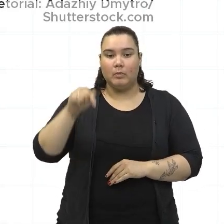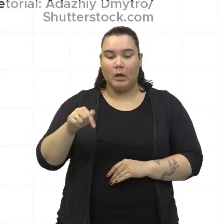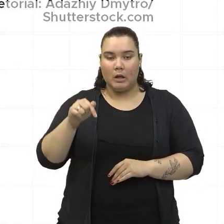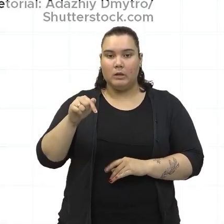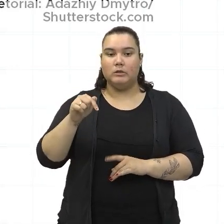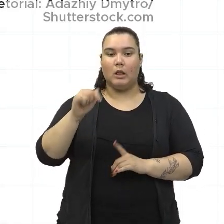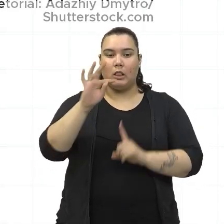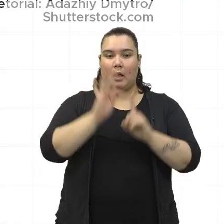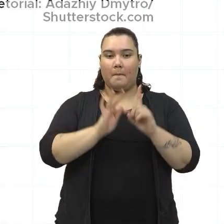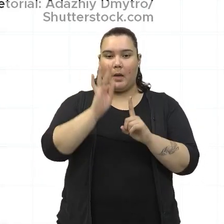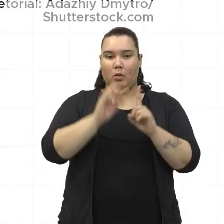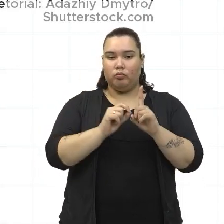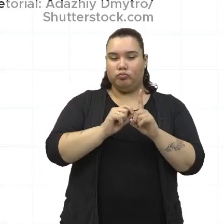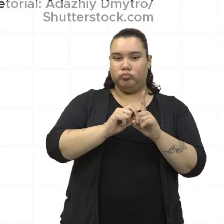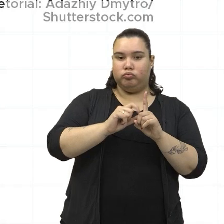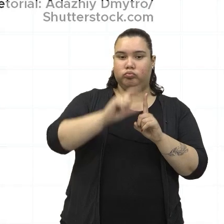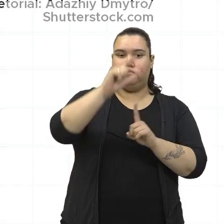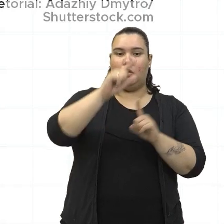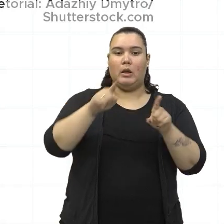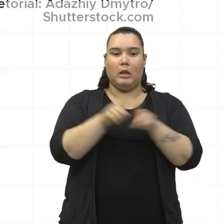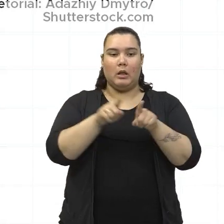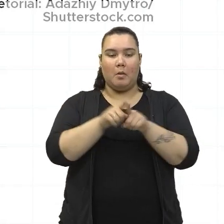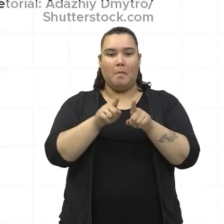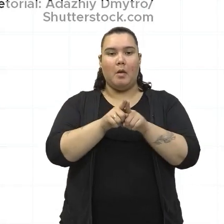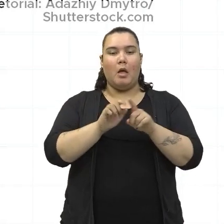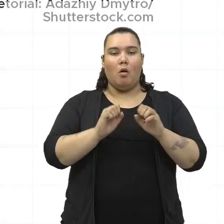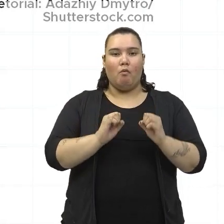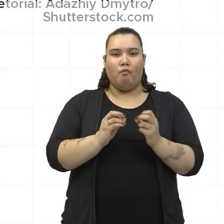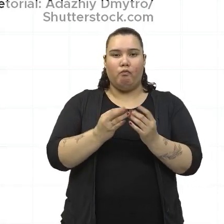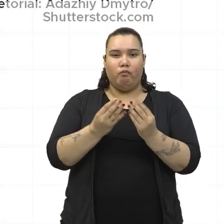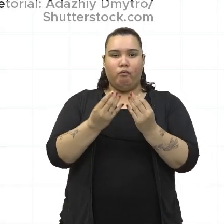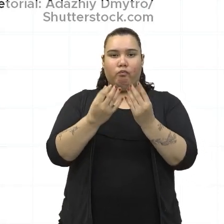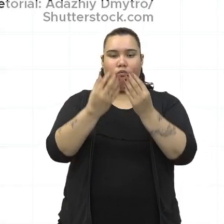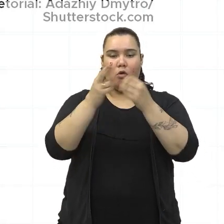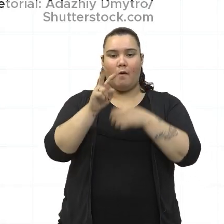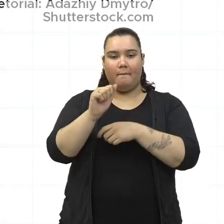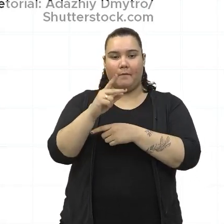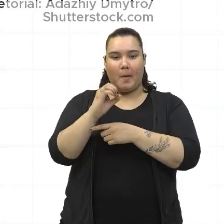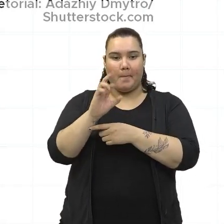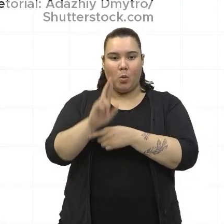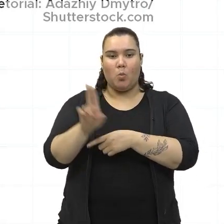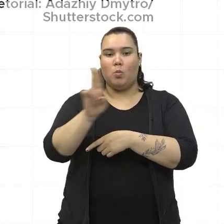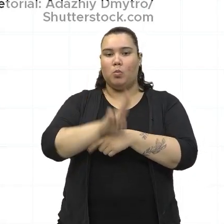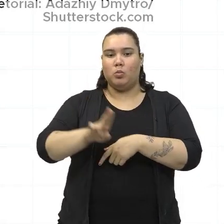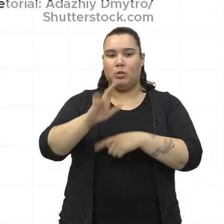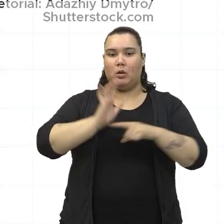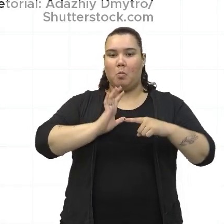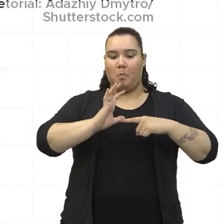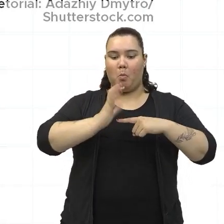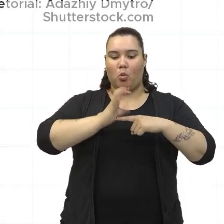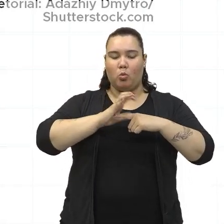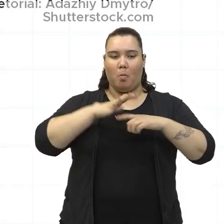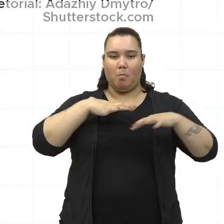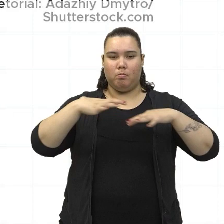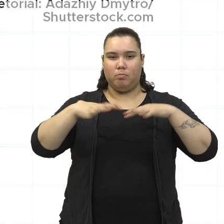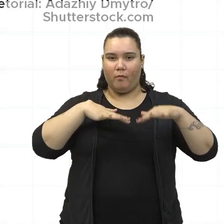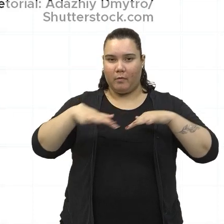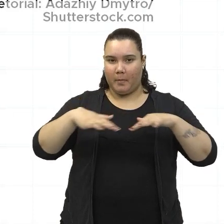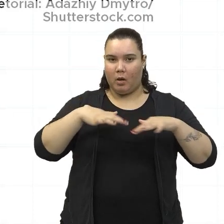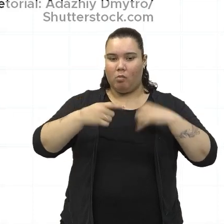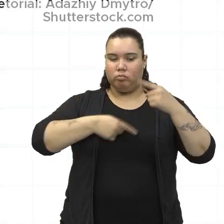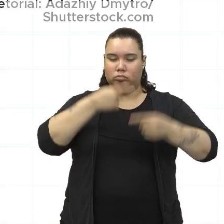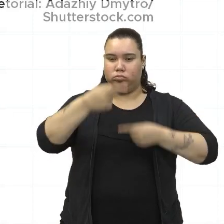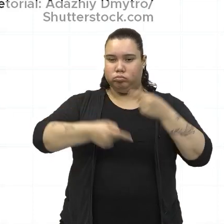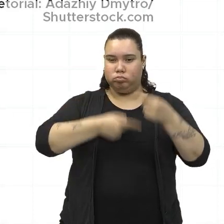temperatura e as altas pressões de vapor atingidas são usadas para mover grandes turbinas. Então, aí nesse esquema a